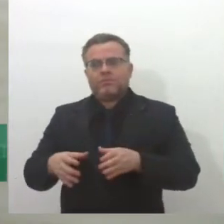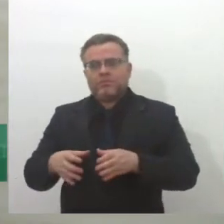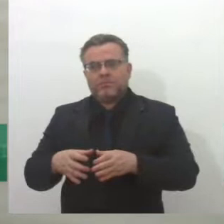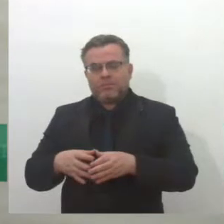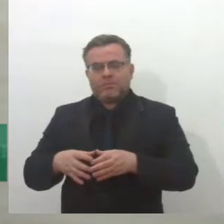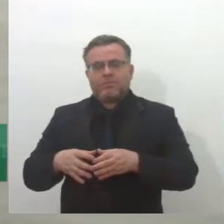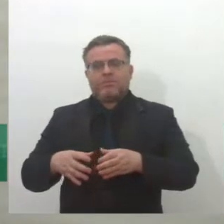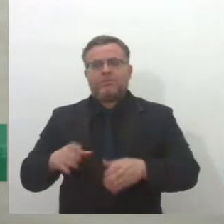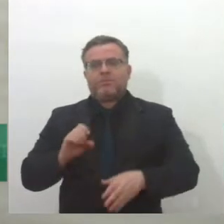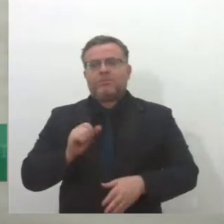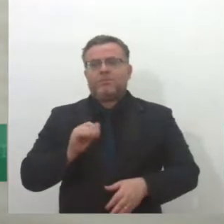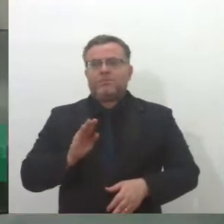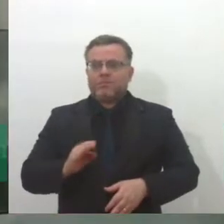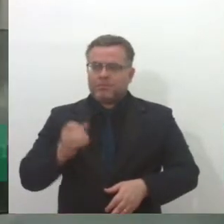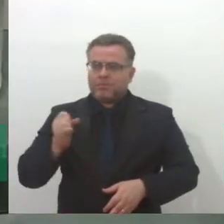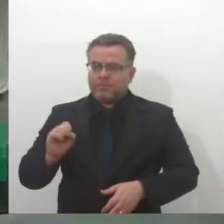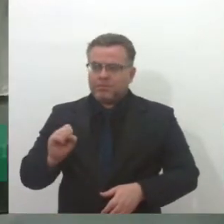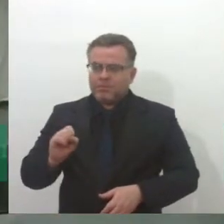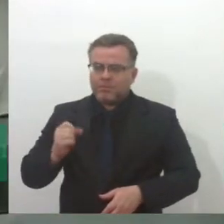OAB Sergipe.